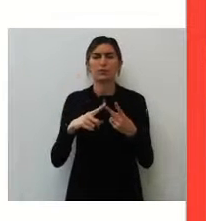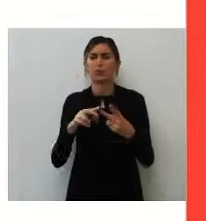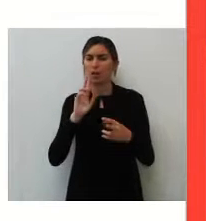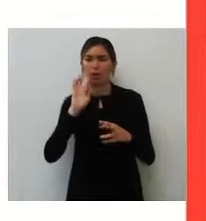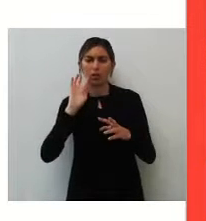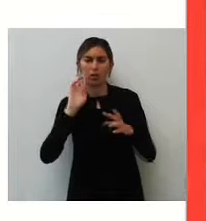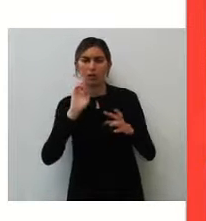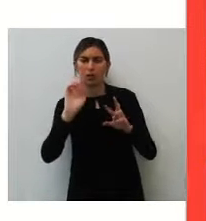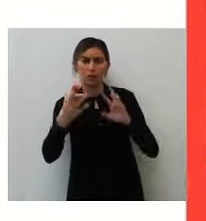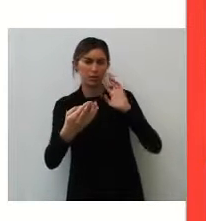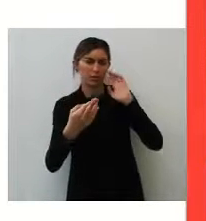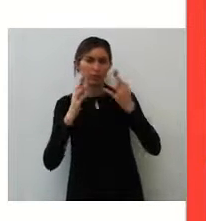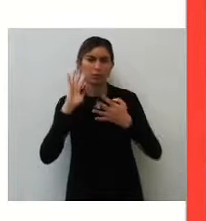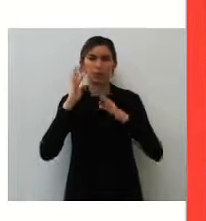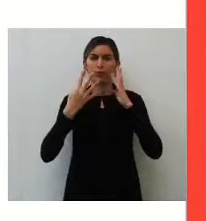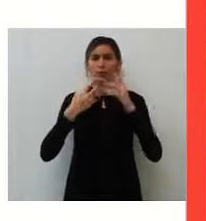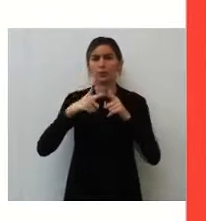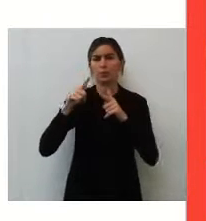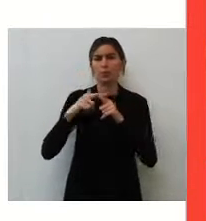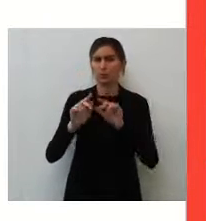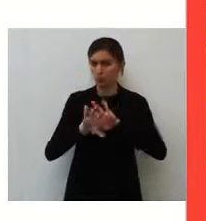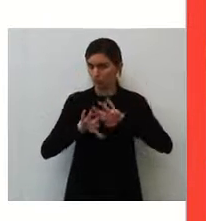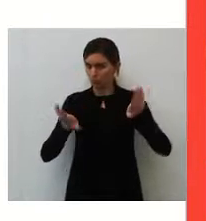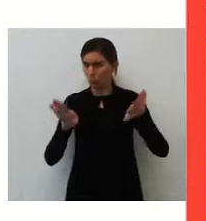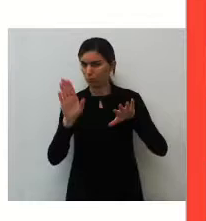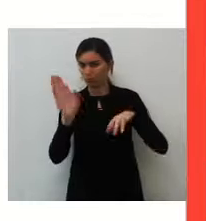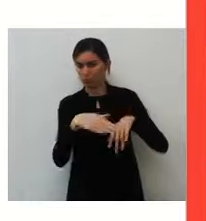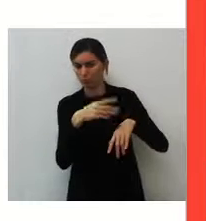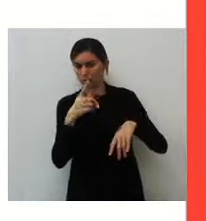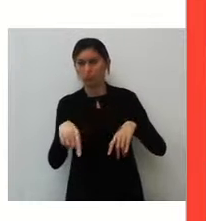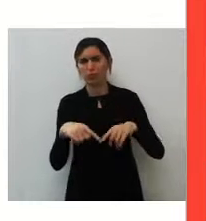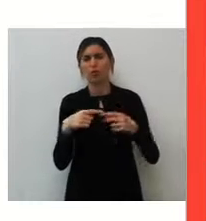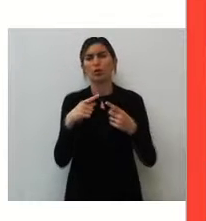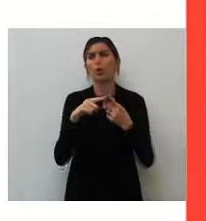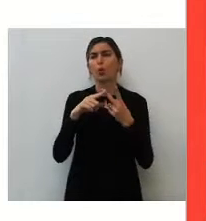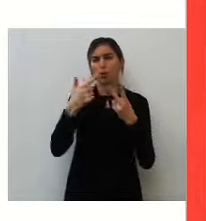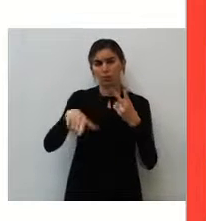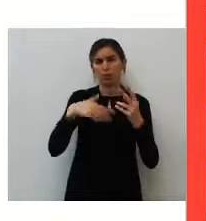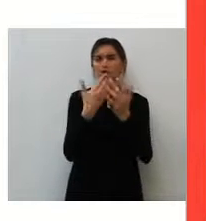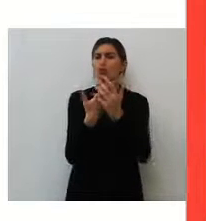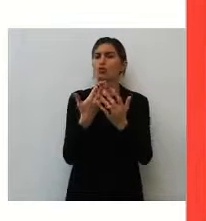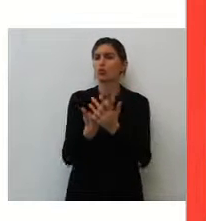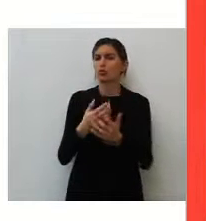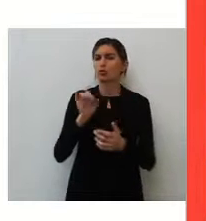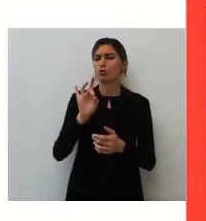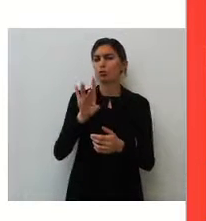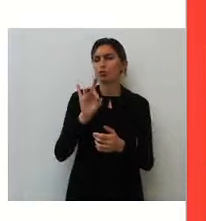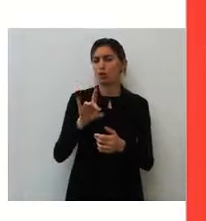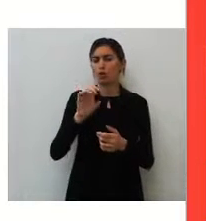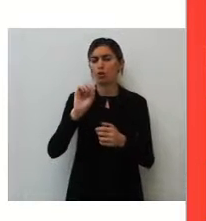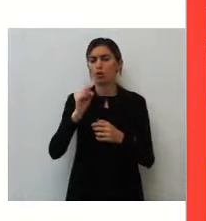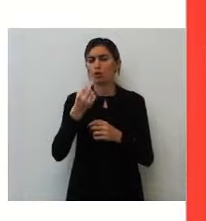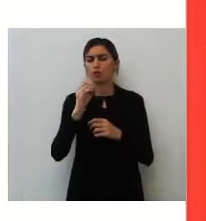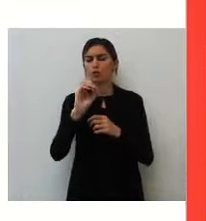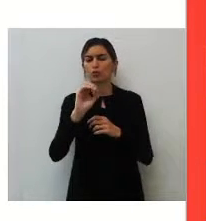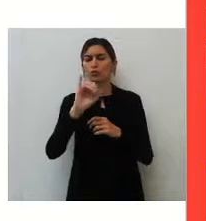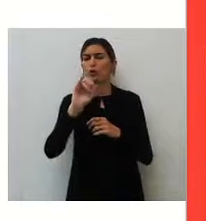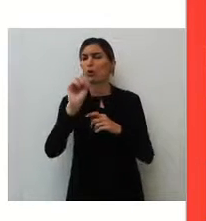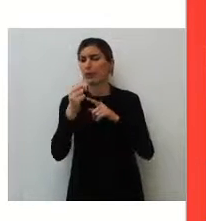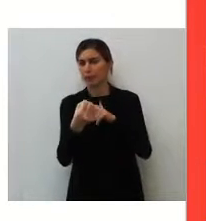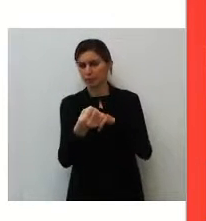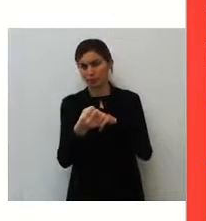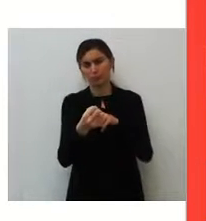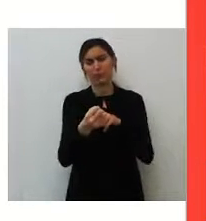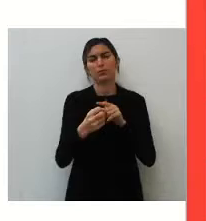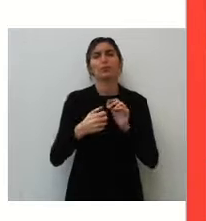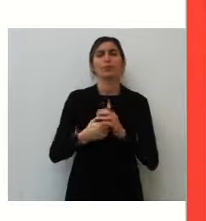resolver o problema tá fora né o estudo store estudos toys não é isso